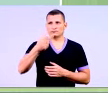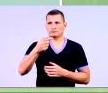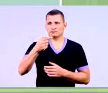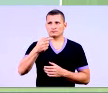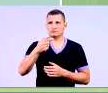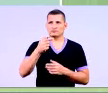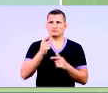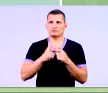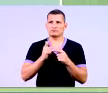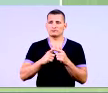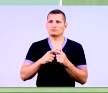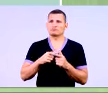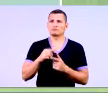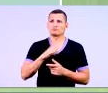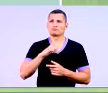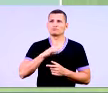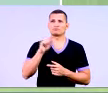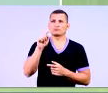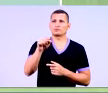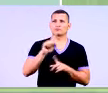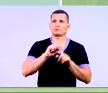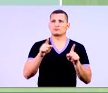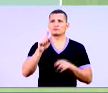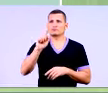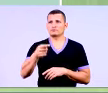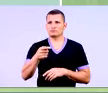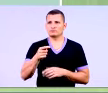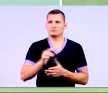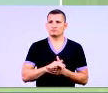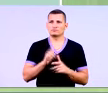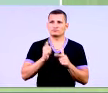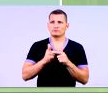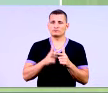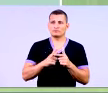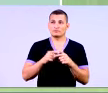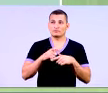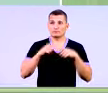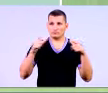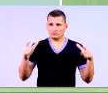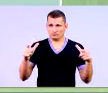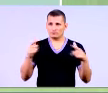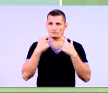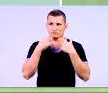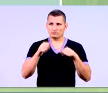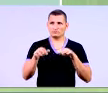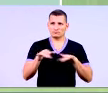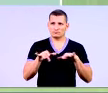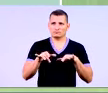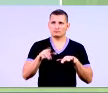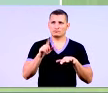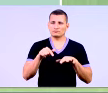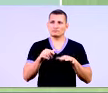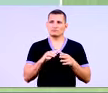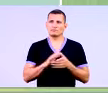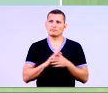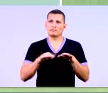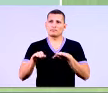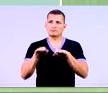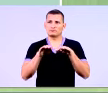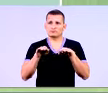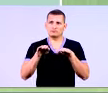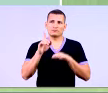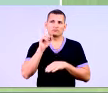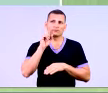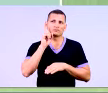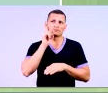por que ao invés da vivo eu tenho um ponto porque a maioria das linguagens de programação são baseadas na no padrão americano e